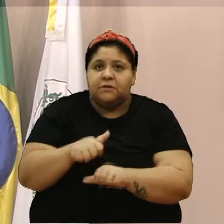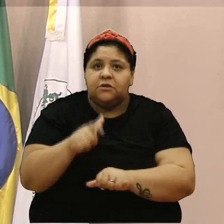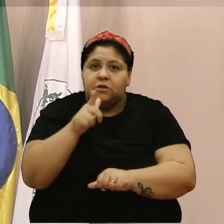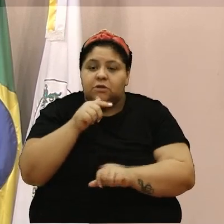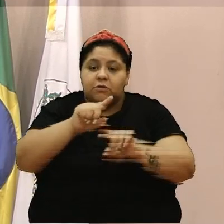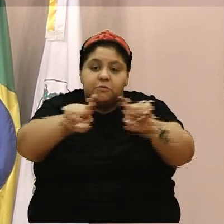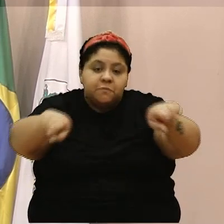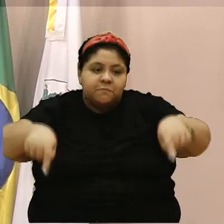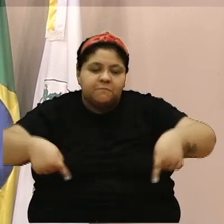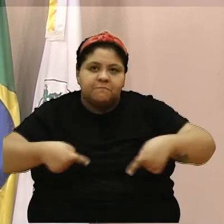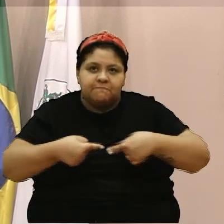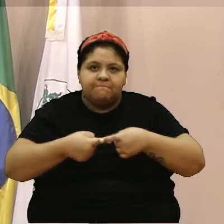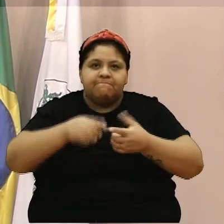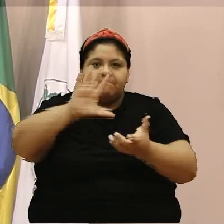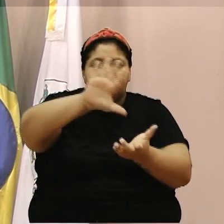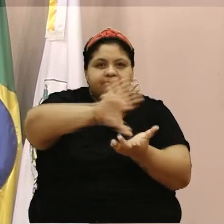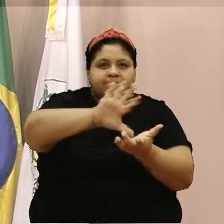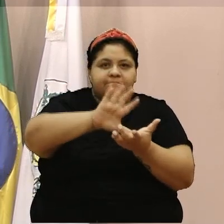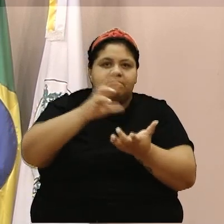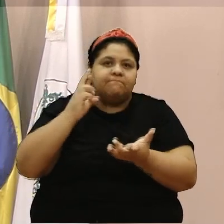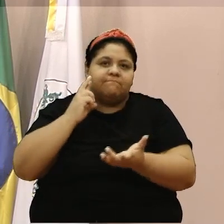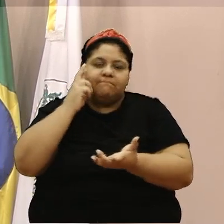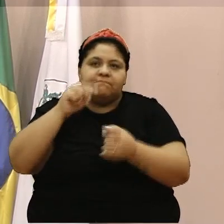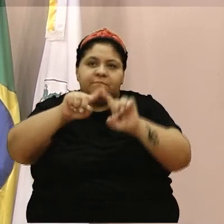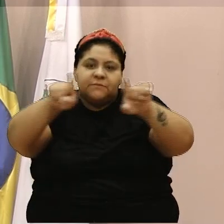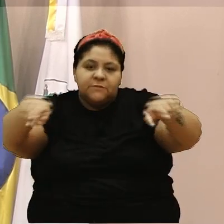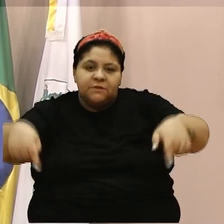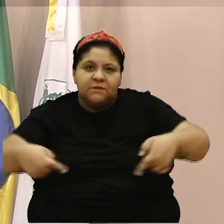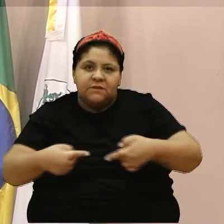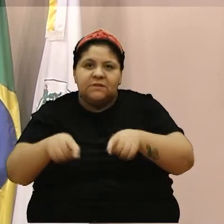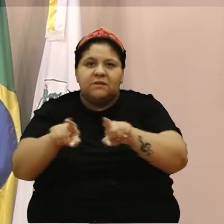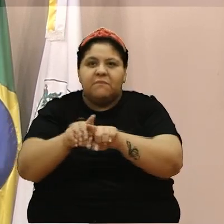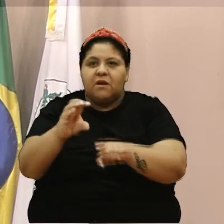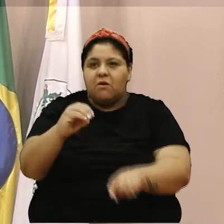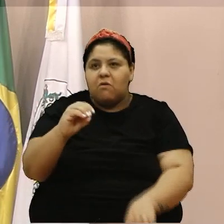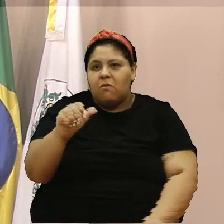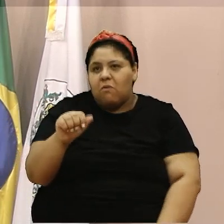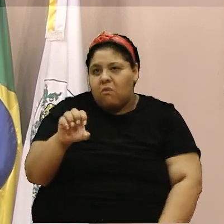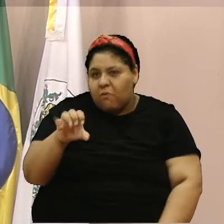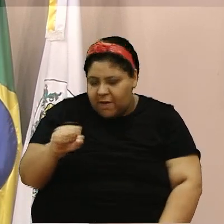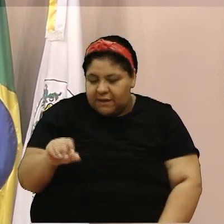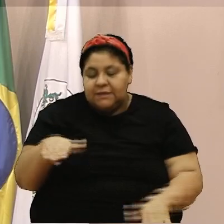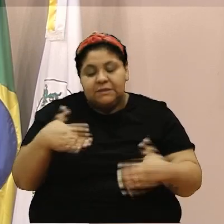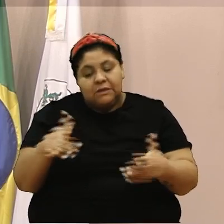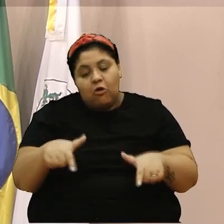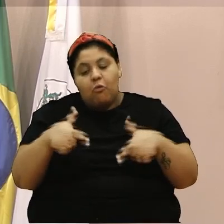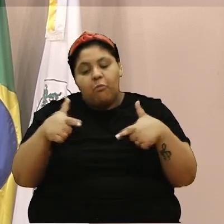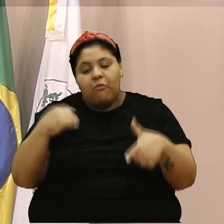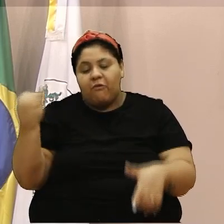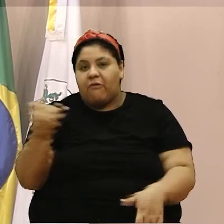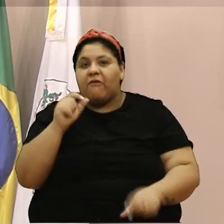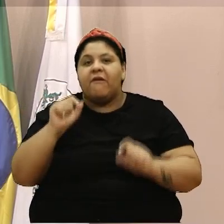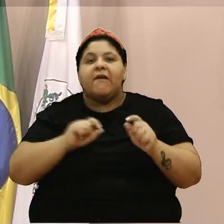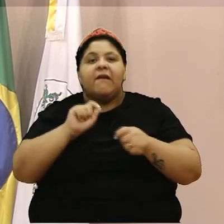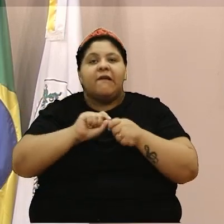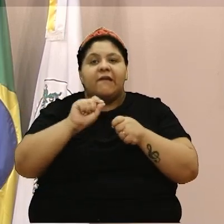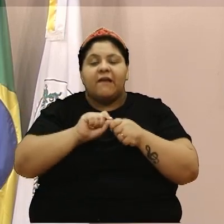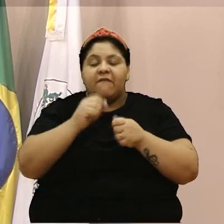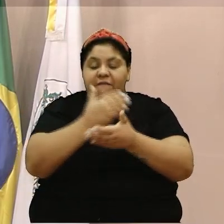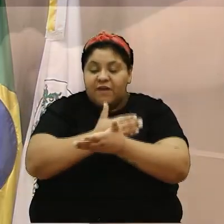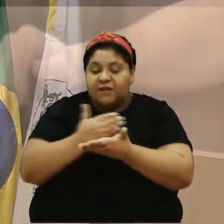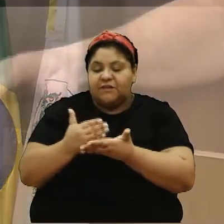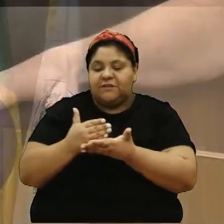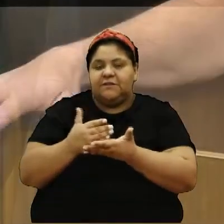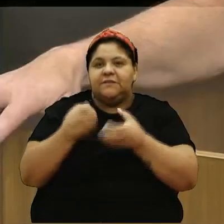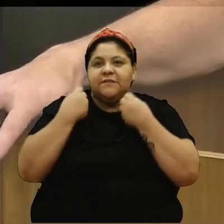do Parque das Rosas e a Lagoa do Parque Oásis. Então é uma ação importante, onde quem faz a frente é a Secretaria de